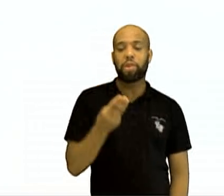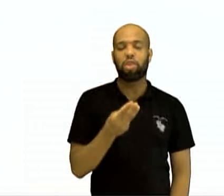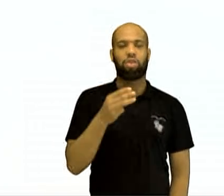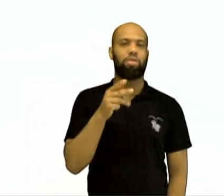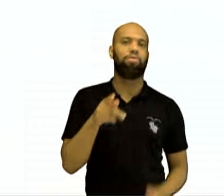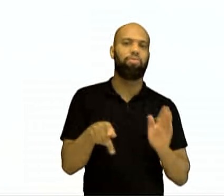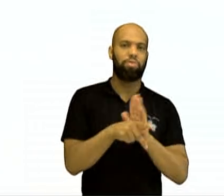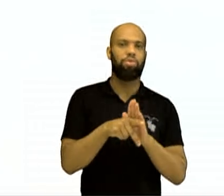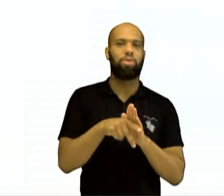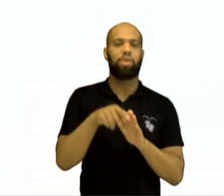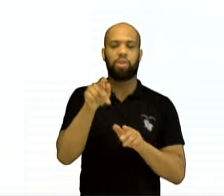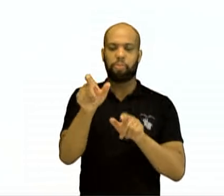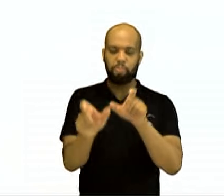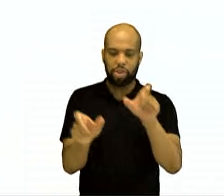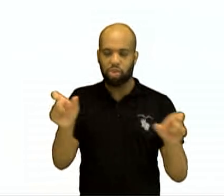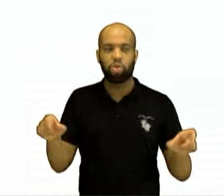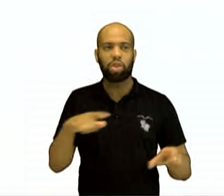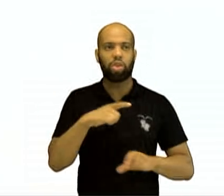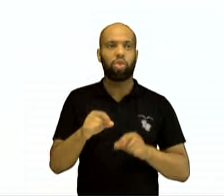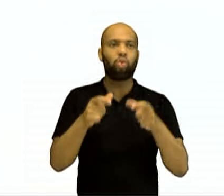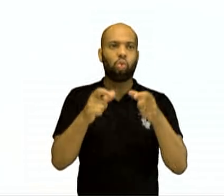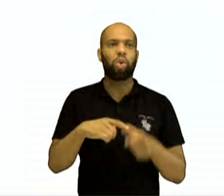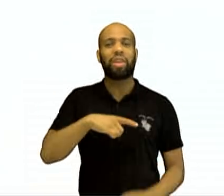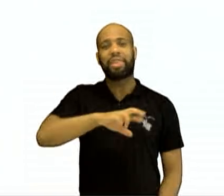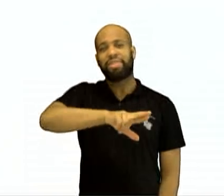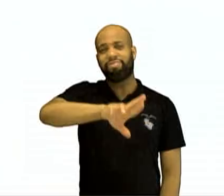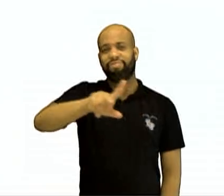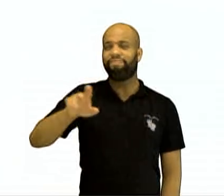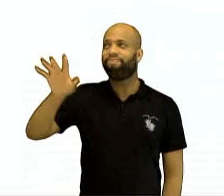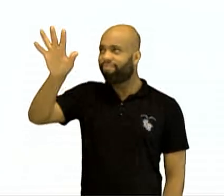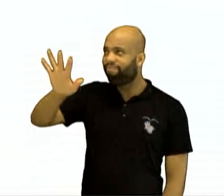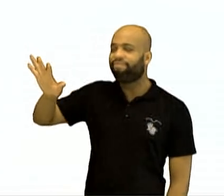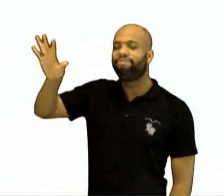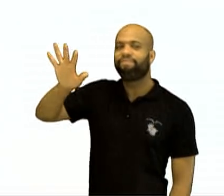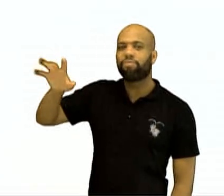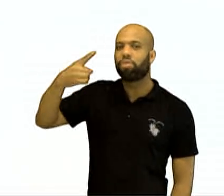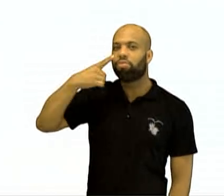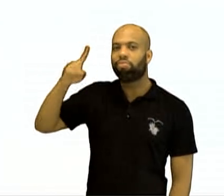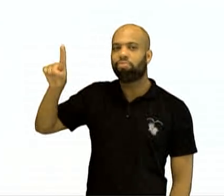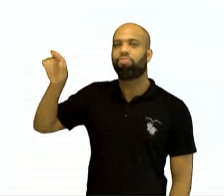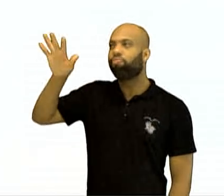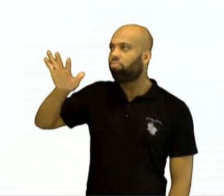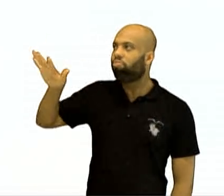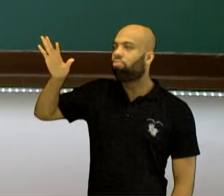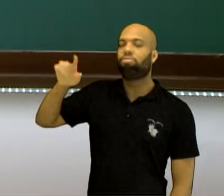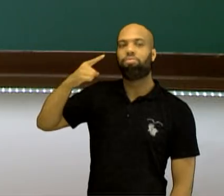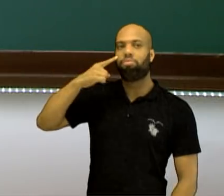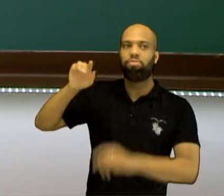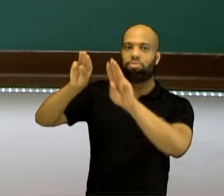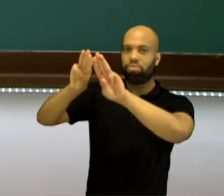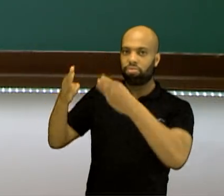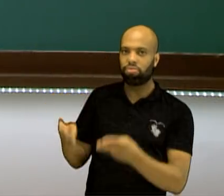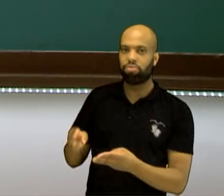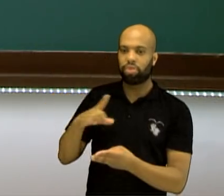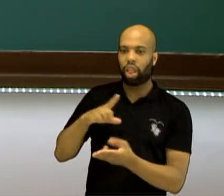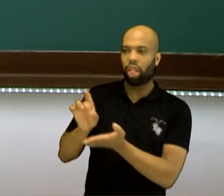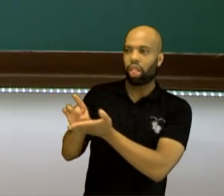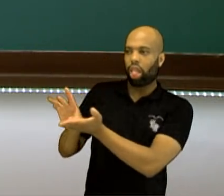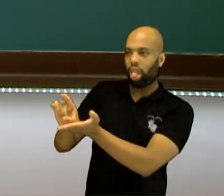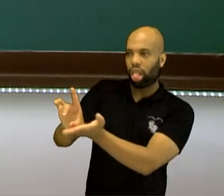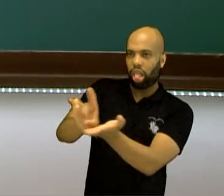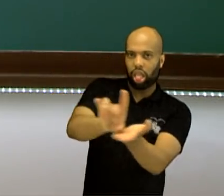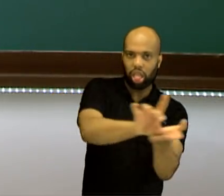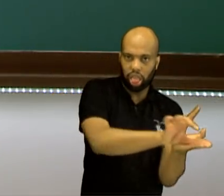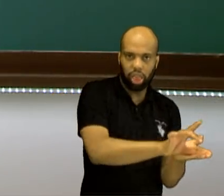pessoas. Estão distribuídos aqui, ó, pela Armênia, Azerbaijão, Irã. São agredidos, são expulsos desses